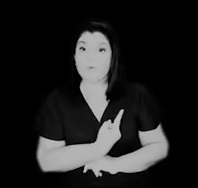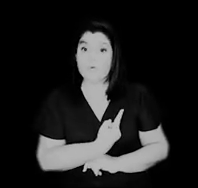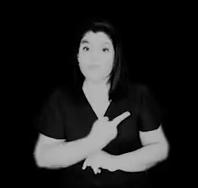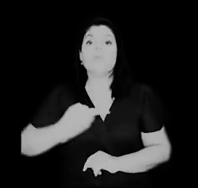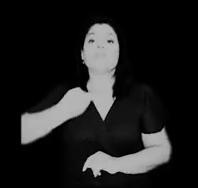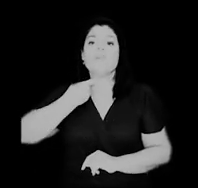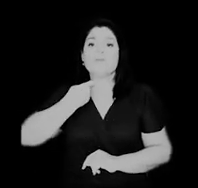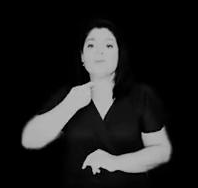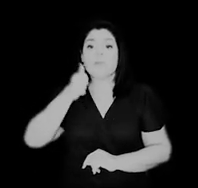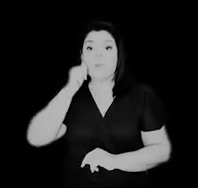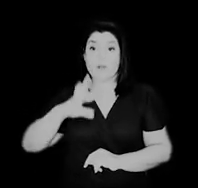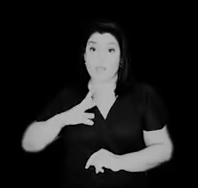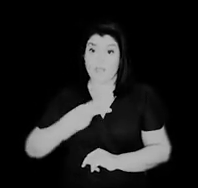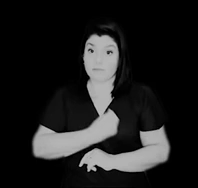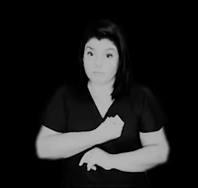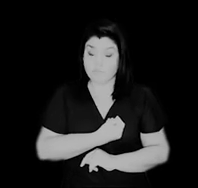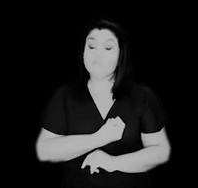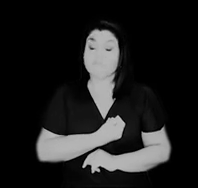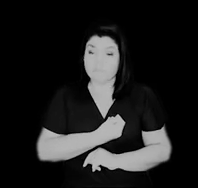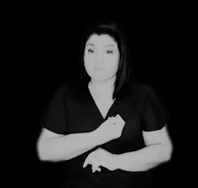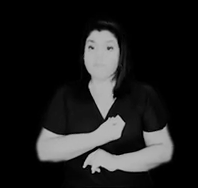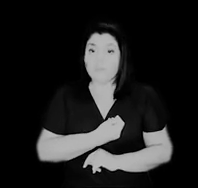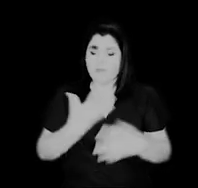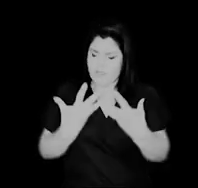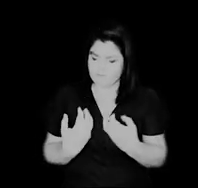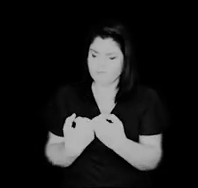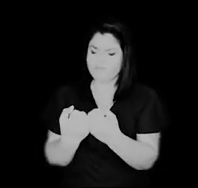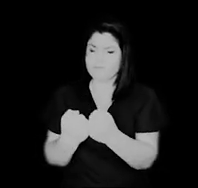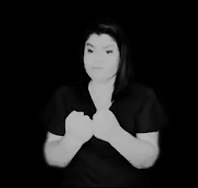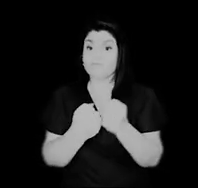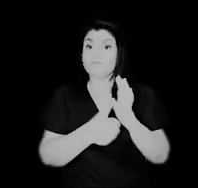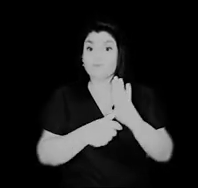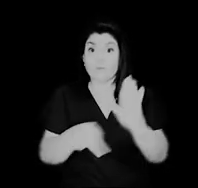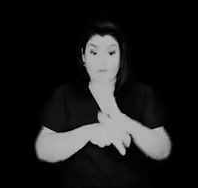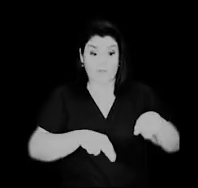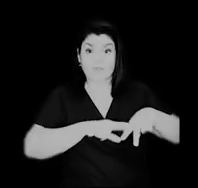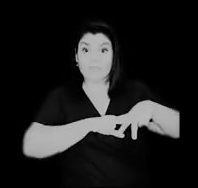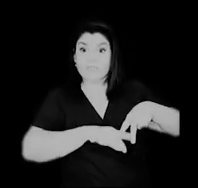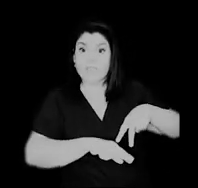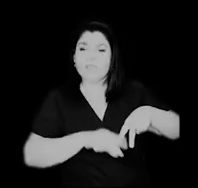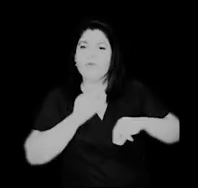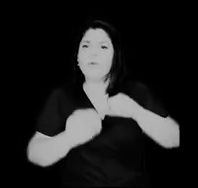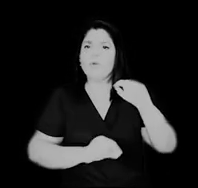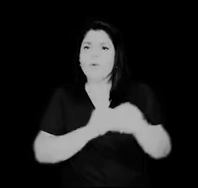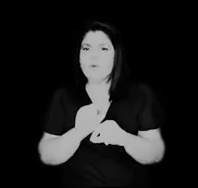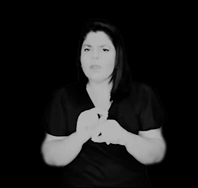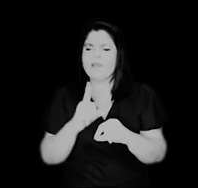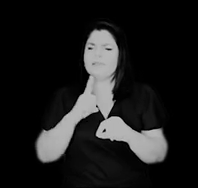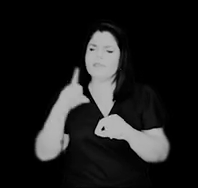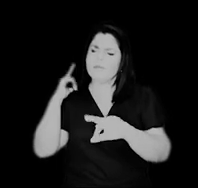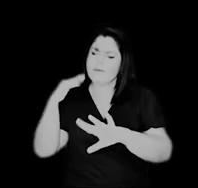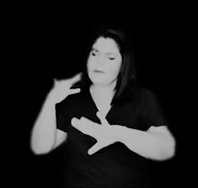Nós, travestis e trans, e mulheres transexuais, quando assumimos a nossa identidade de gênero, a gente já